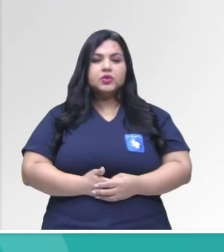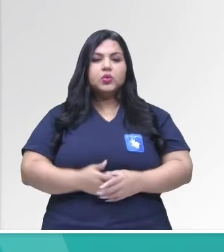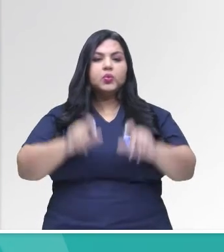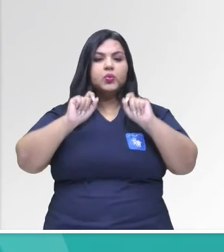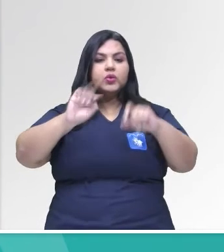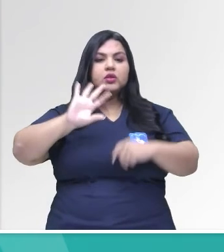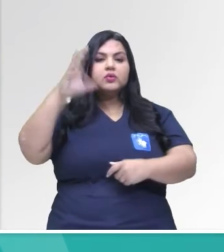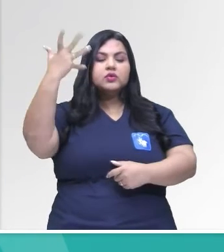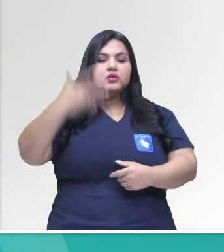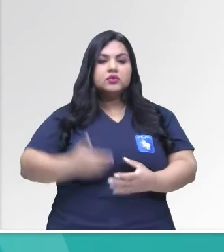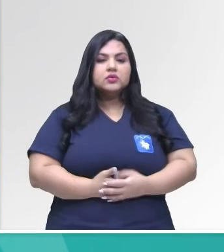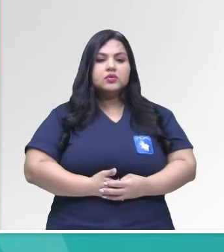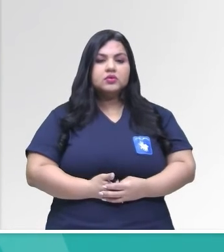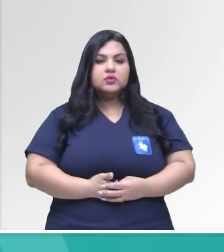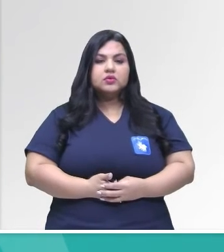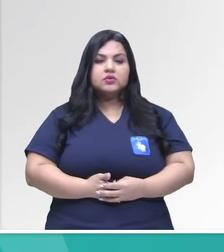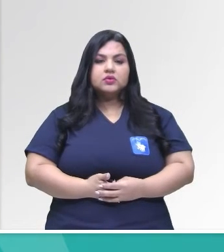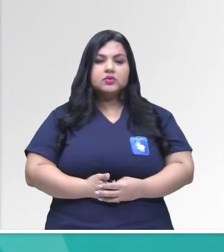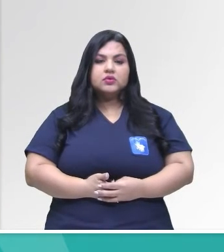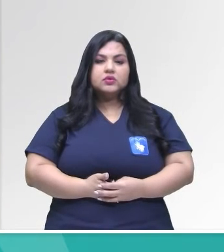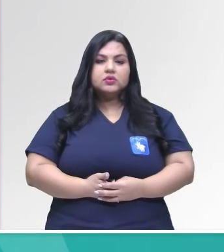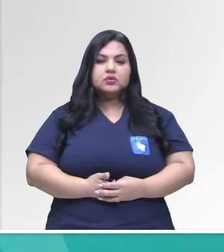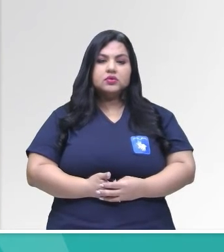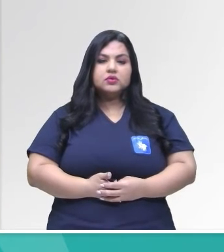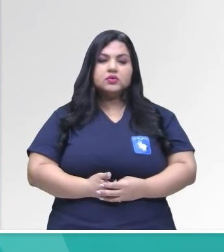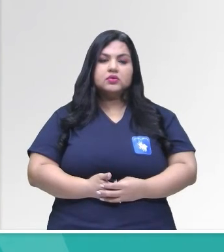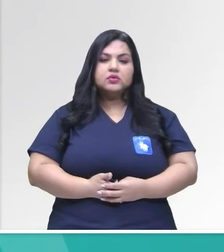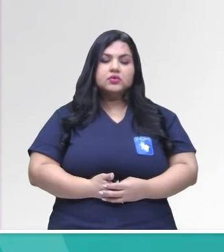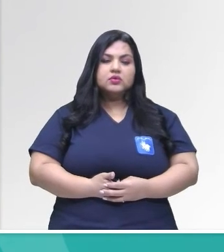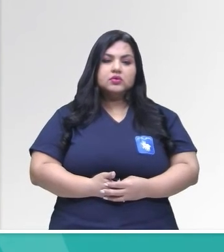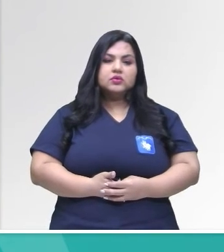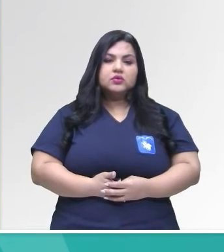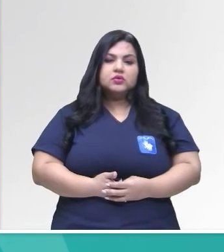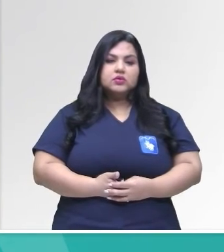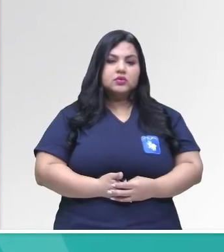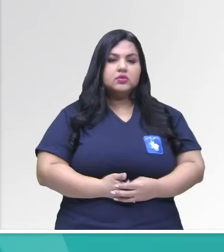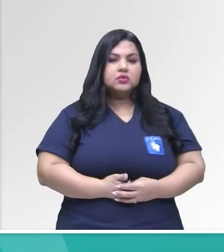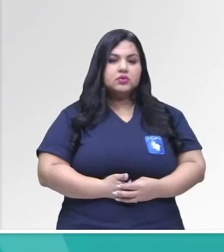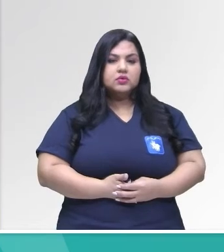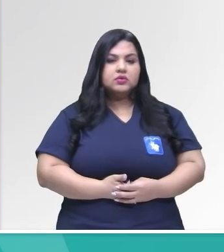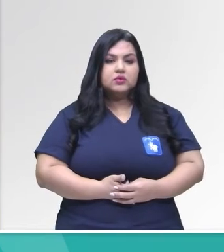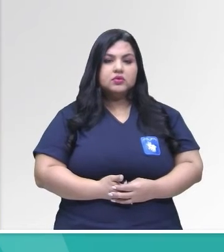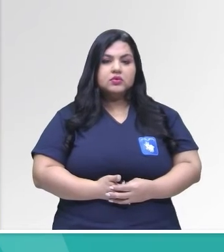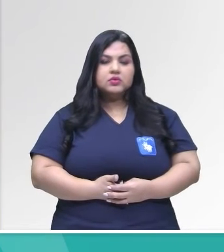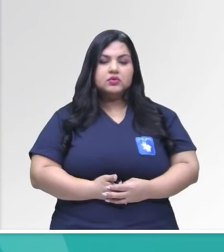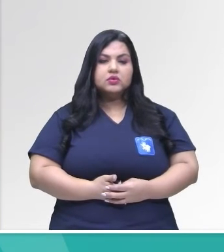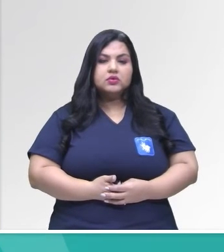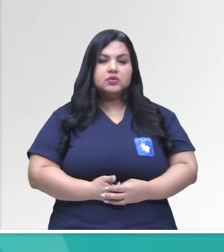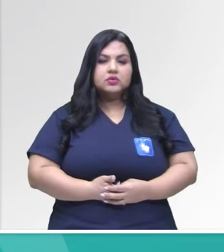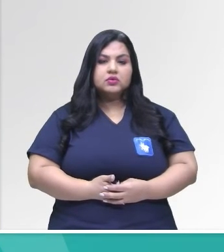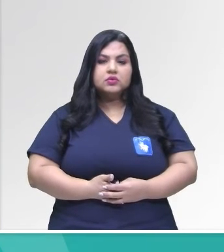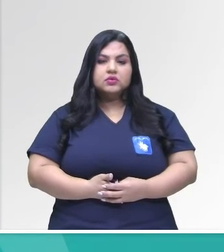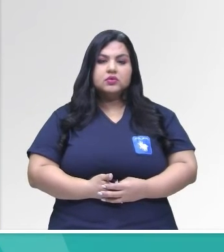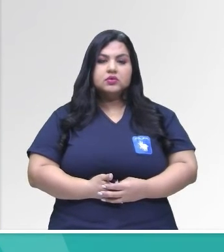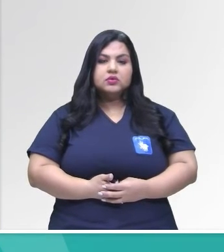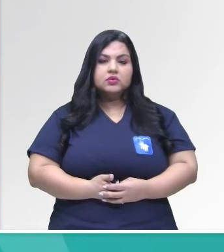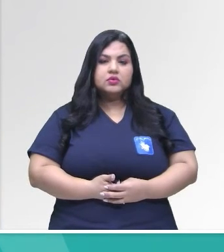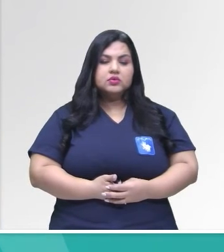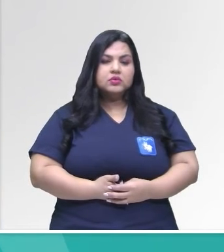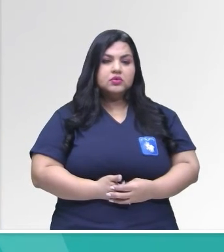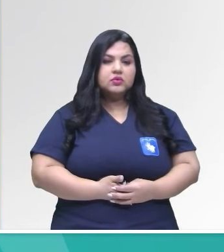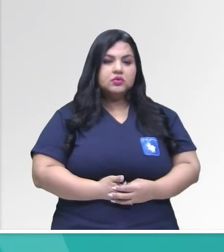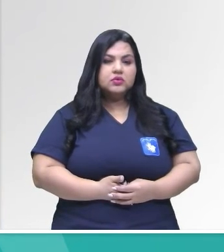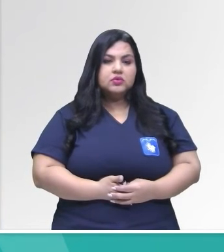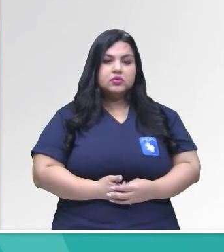aconteceu. He was interested in investigating. He was interested in investigating